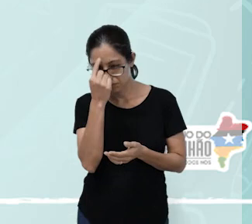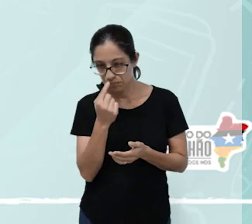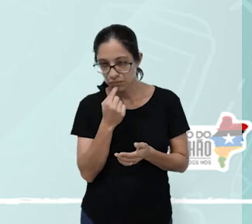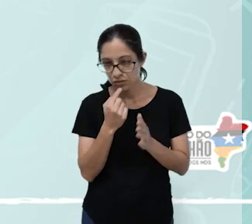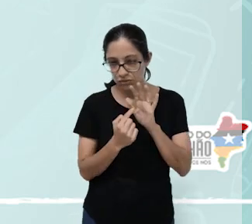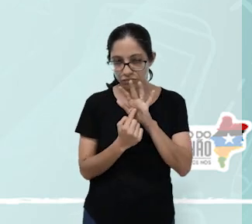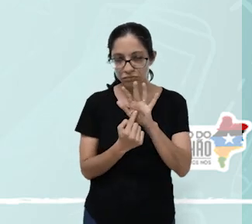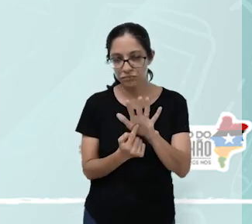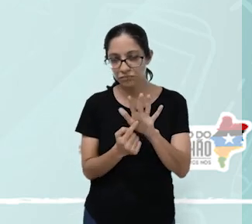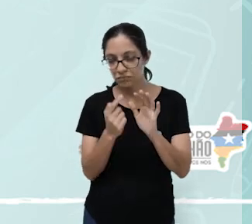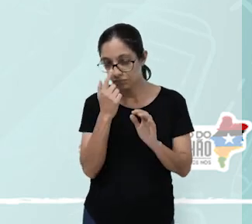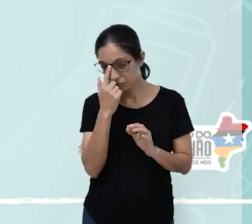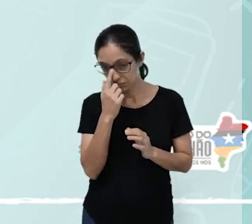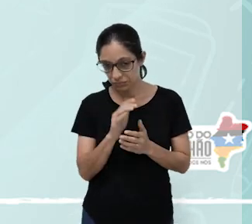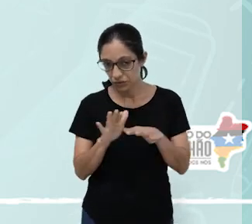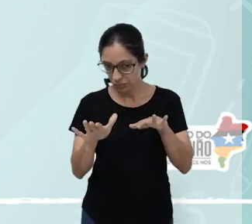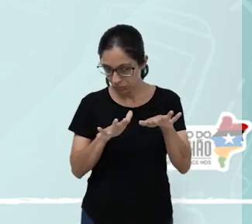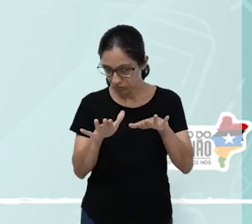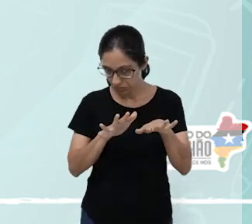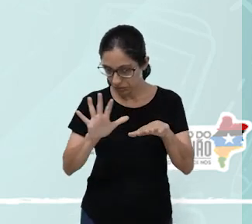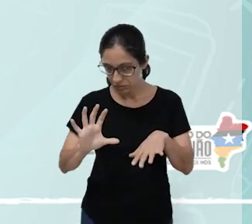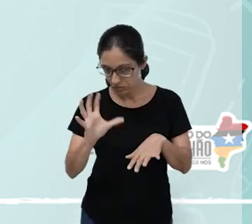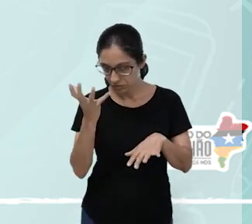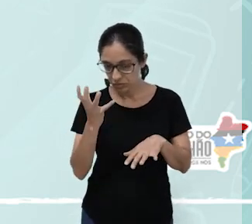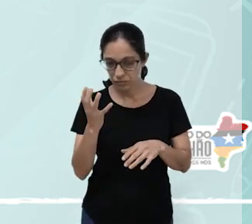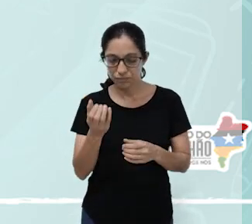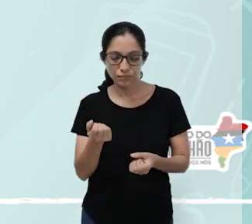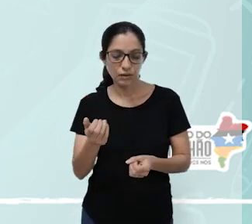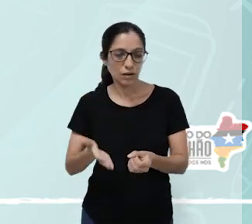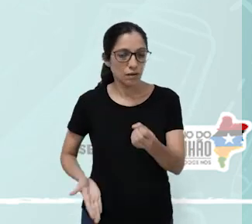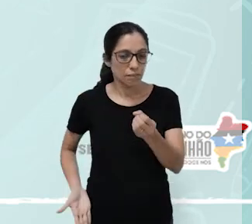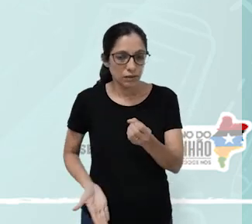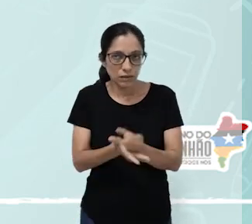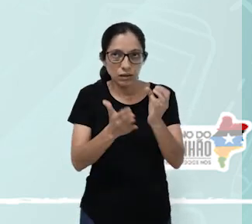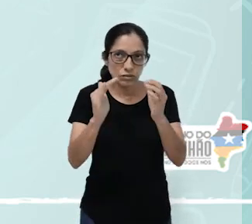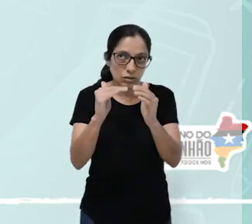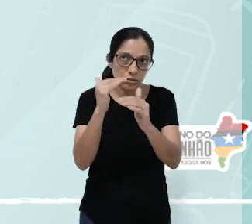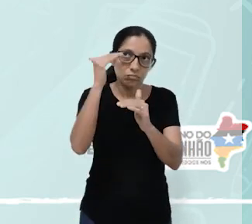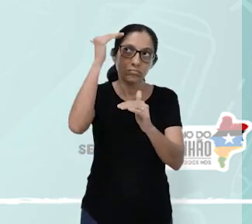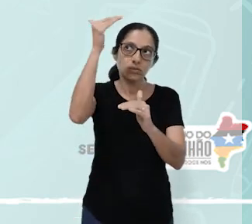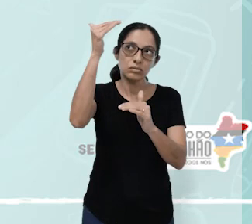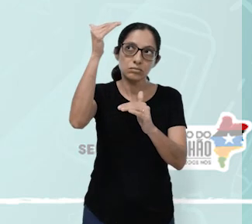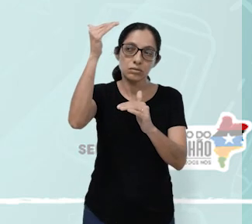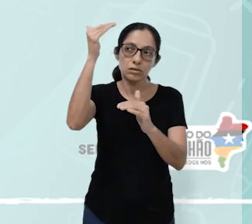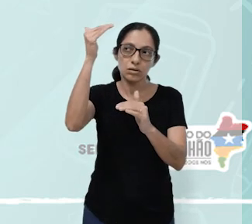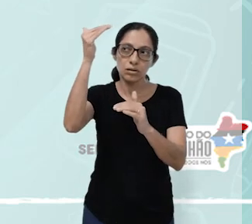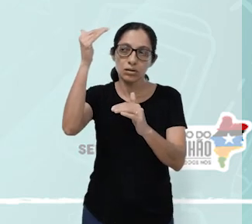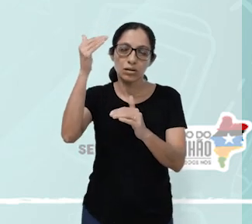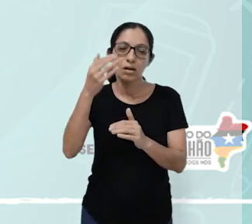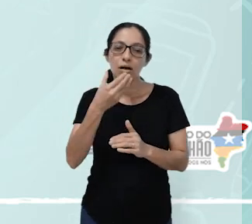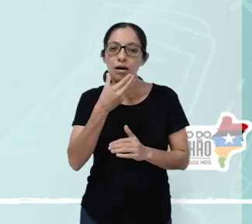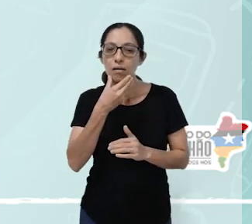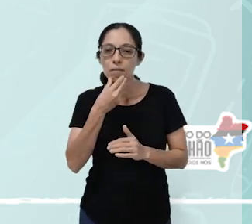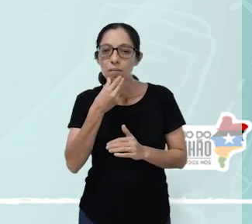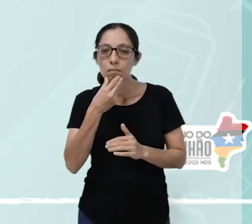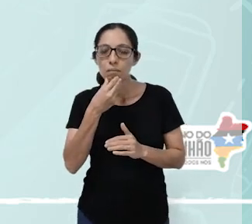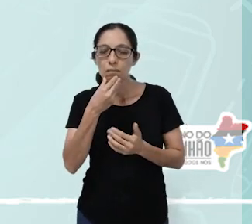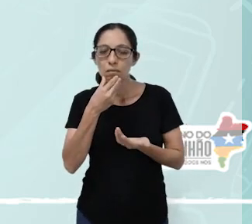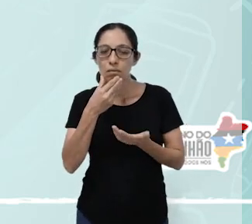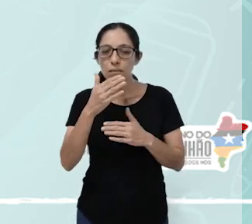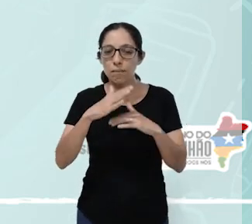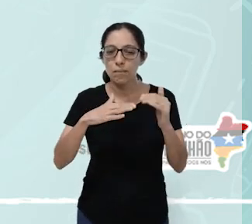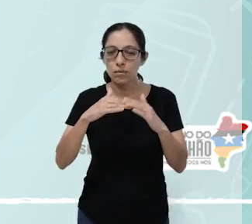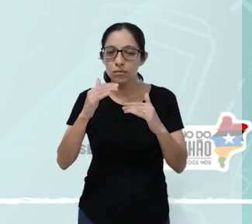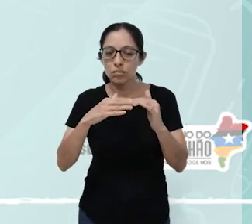jogador. Tá aqui o movimento aqui realizado. A peteca está acima, esse atleta golpeia essa peteca, essa